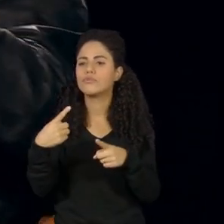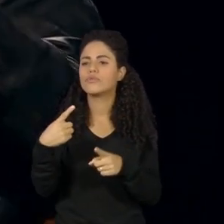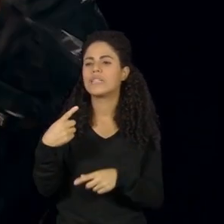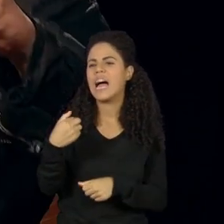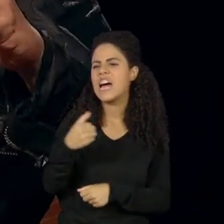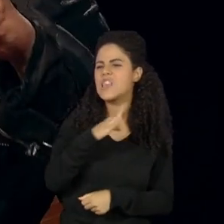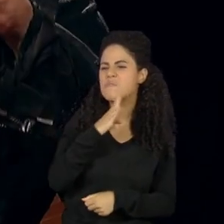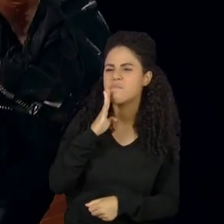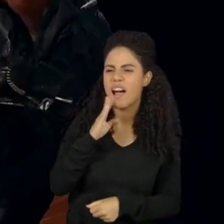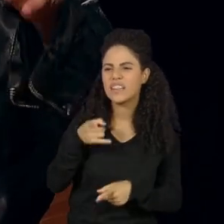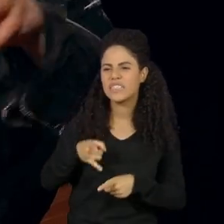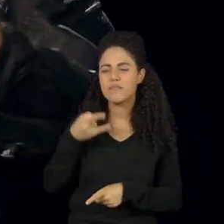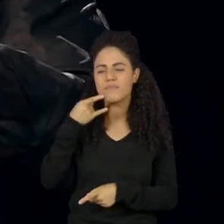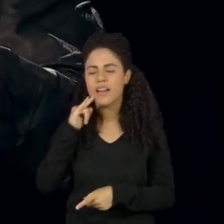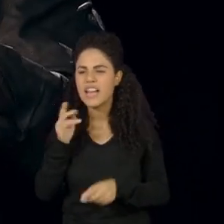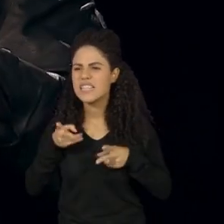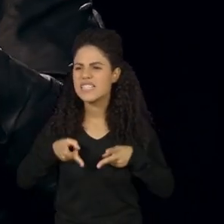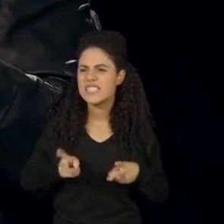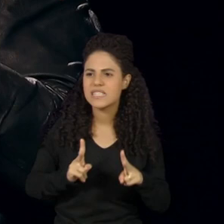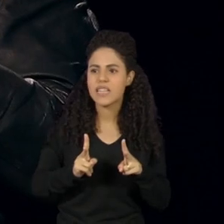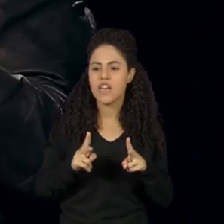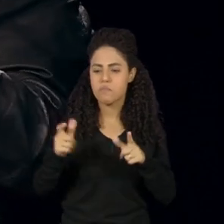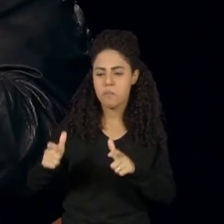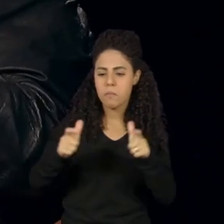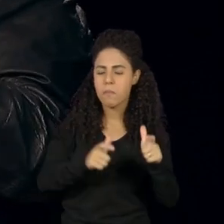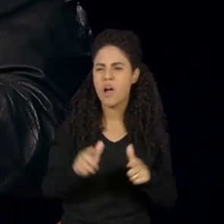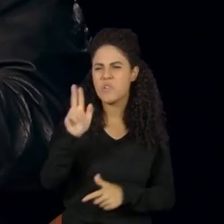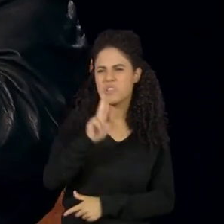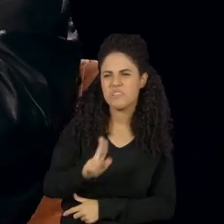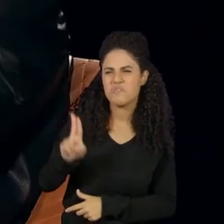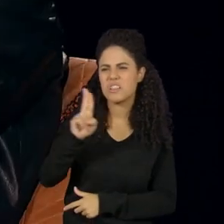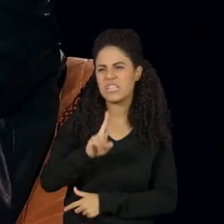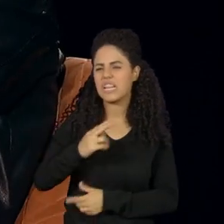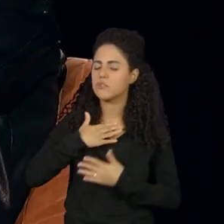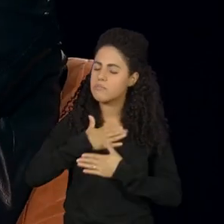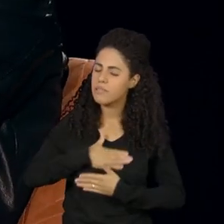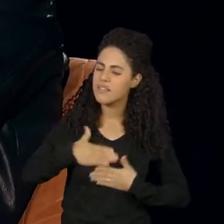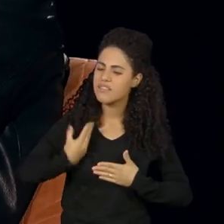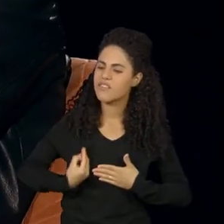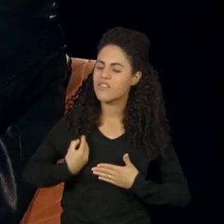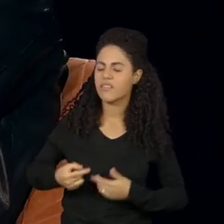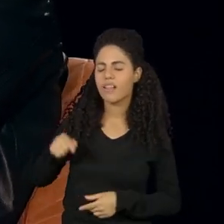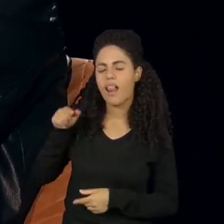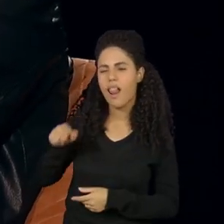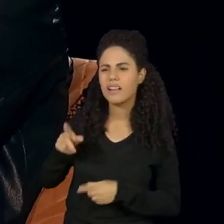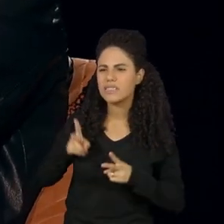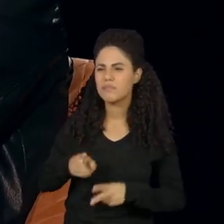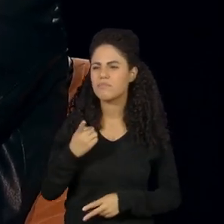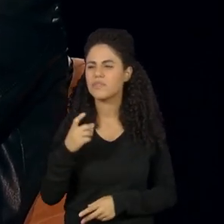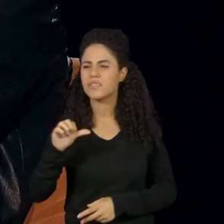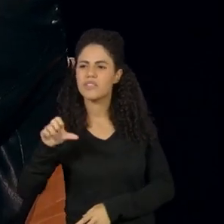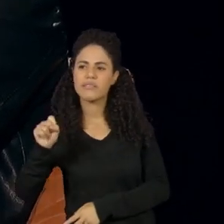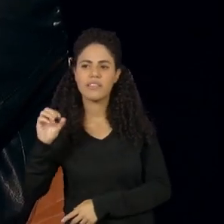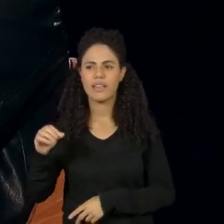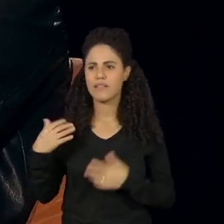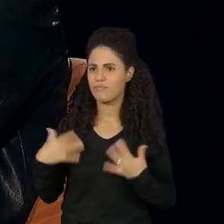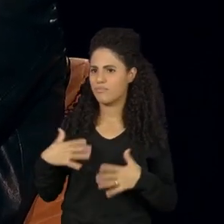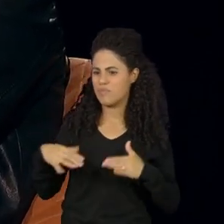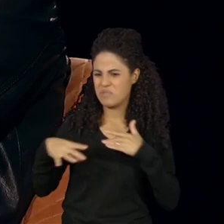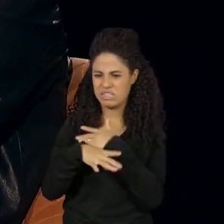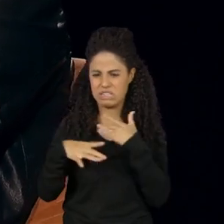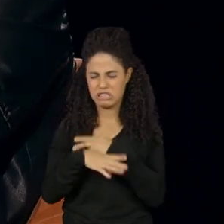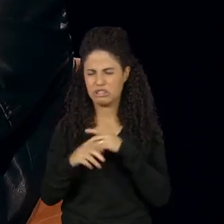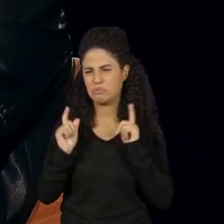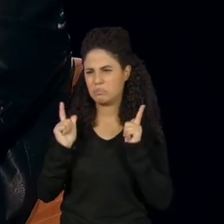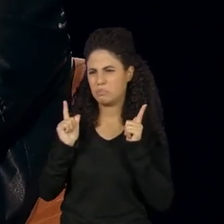todos lotados, universitários. Era uma cidade que dava prazer viver lá, né? Assim, nos anos 80 era uma cidade muito louca mesmo, né?